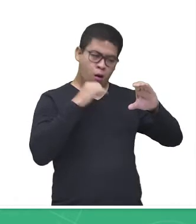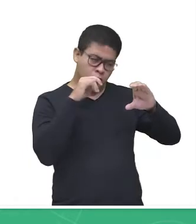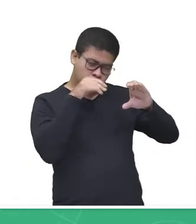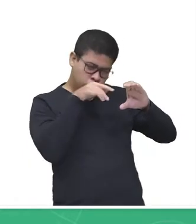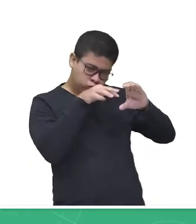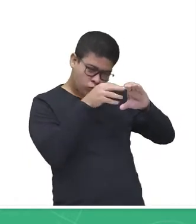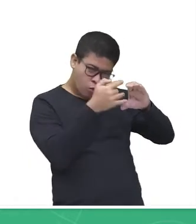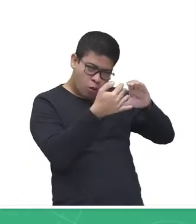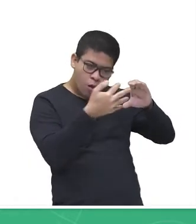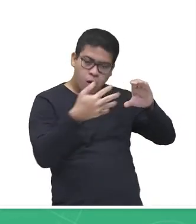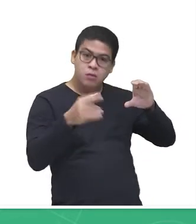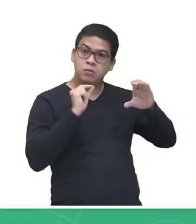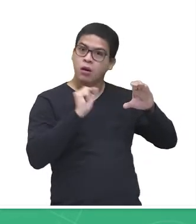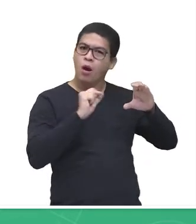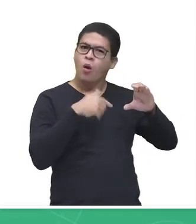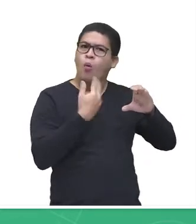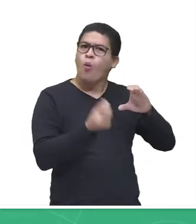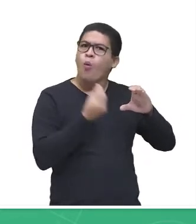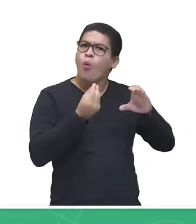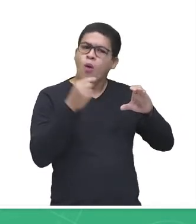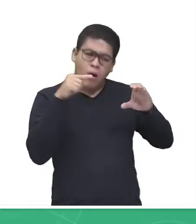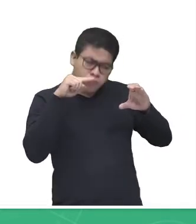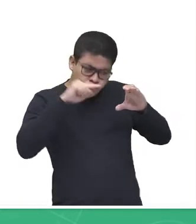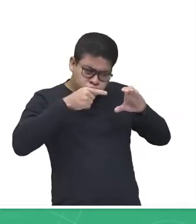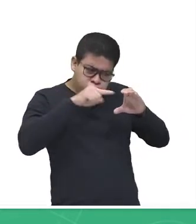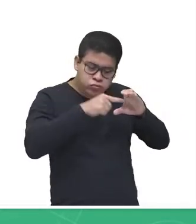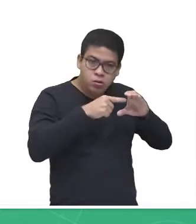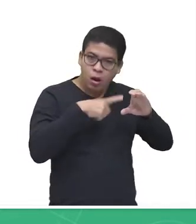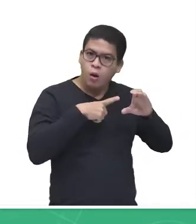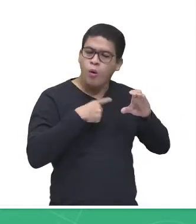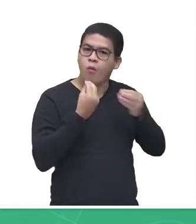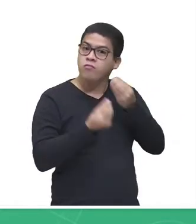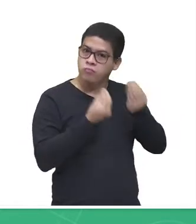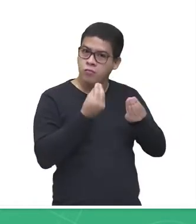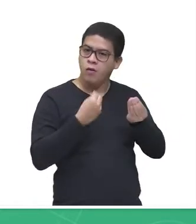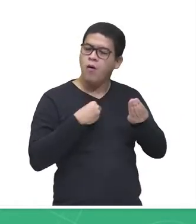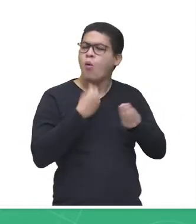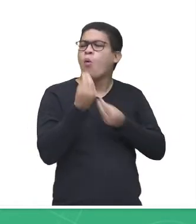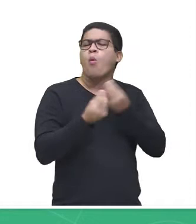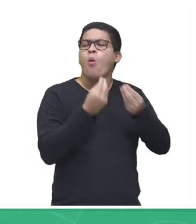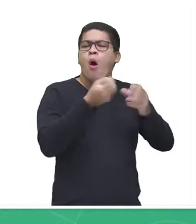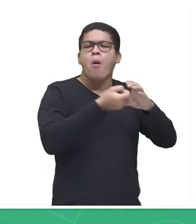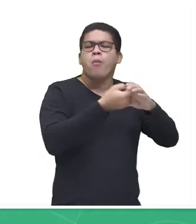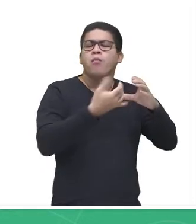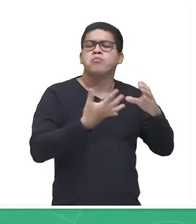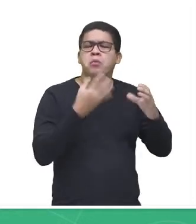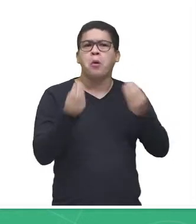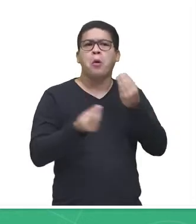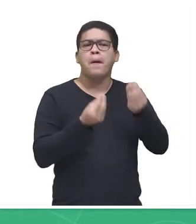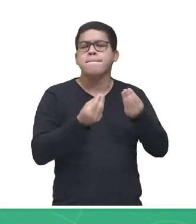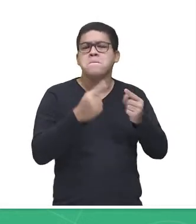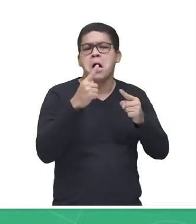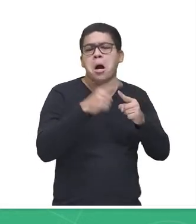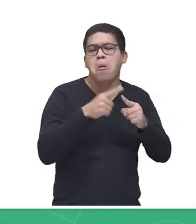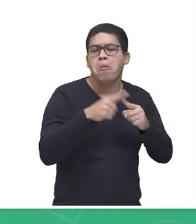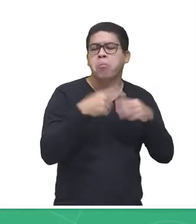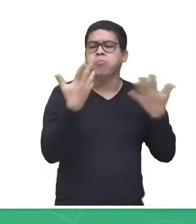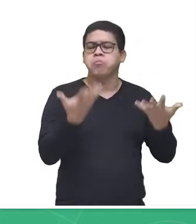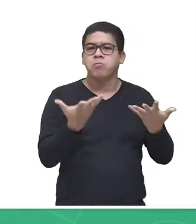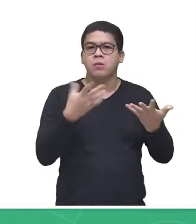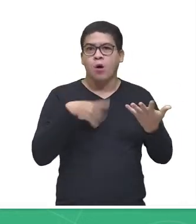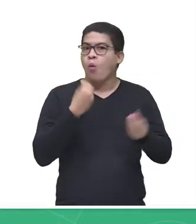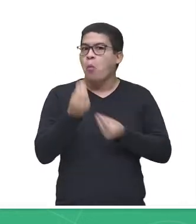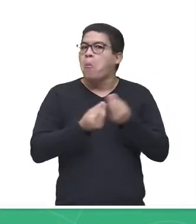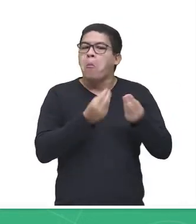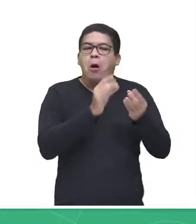por dentro, né? O que elas têm dentro delas, como é que elas funcionam, quais são as organelas, o que cada uma faz, tá? E